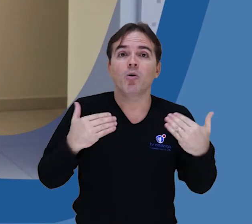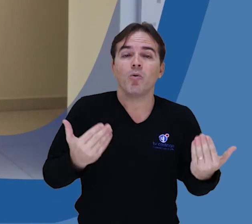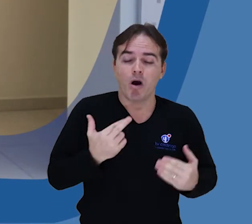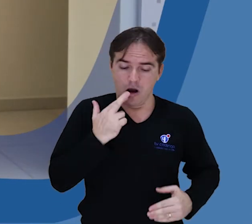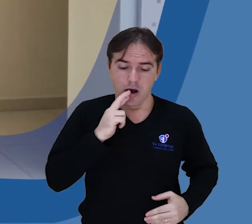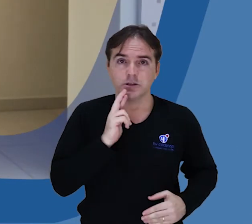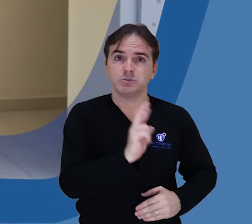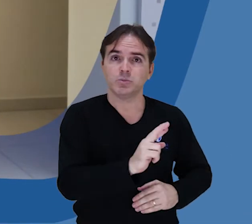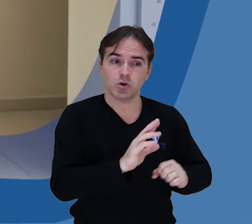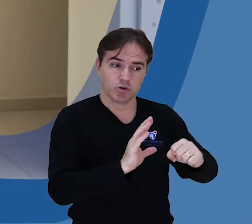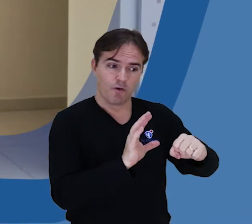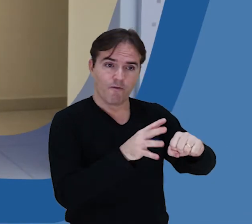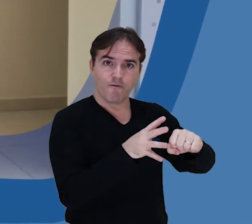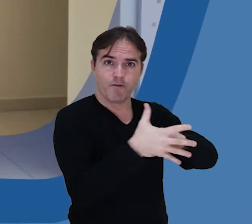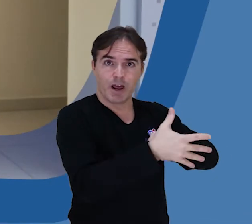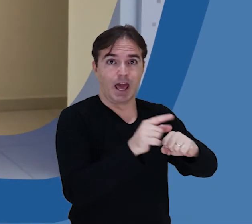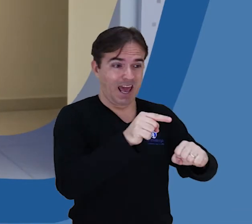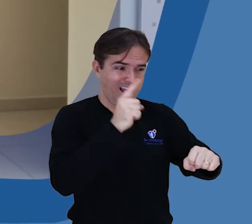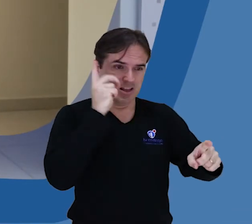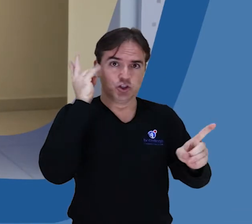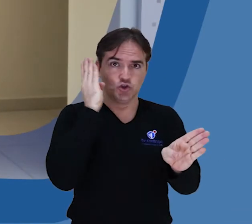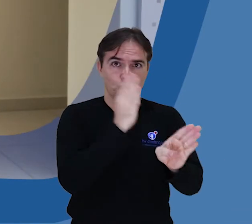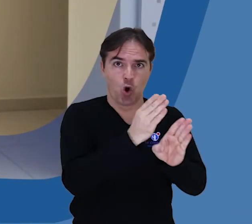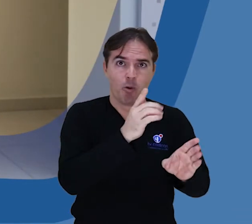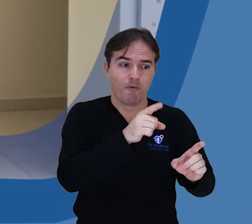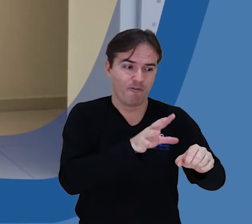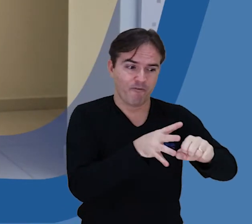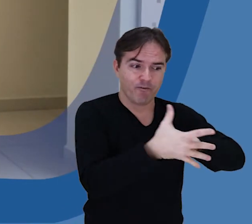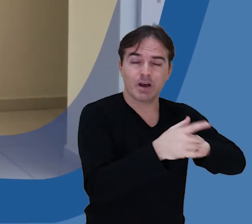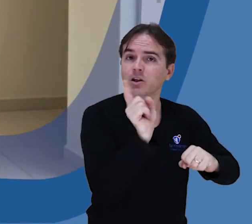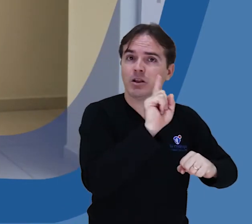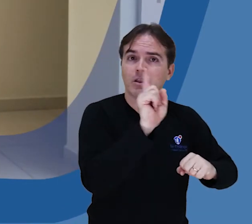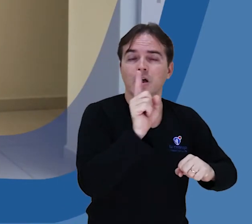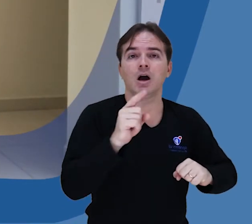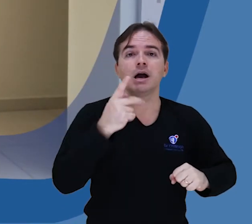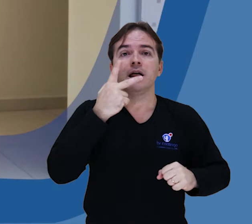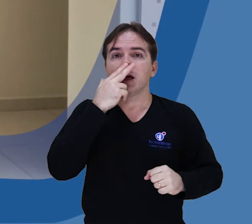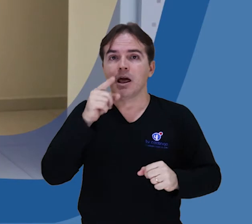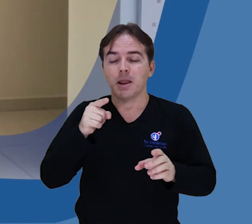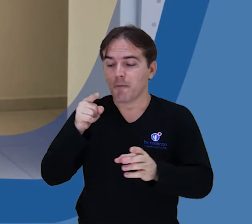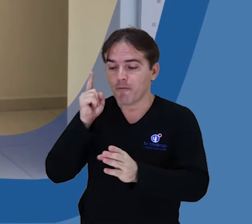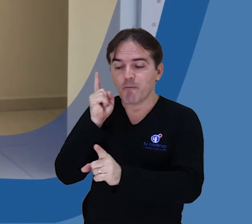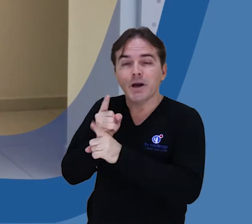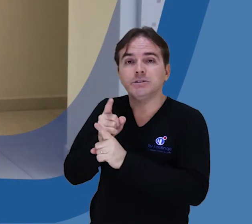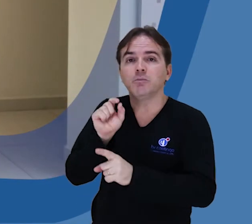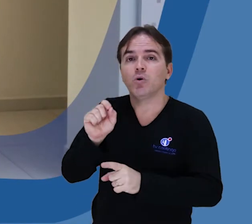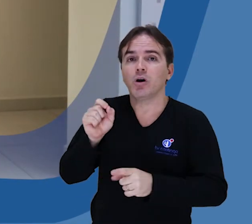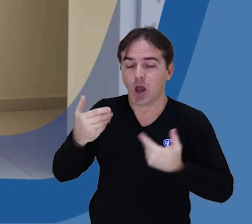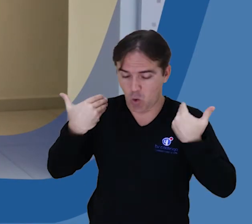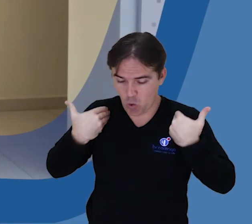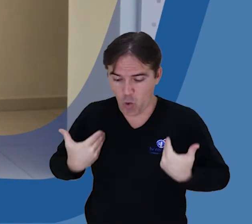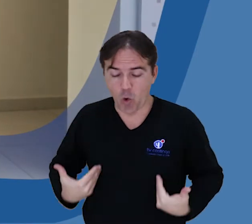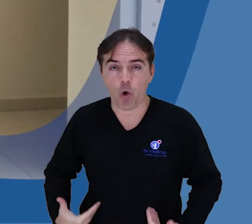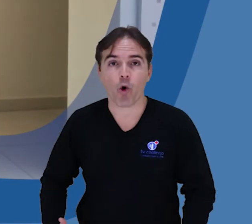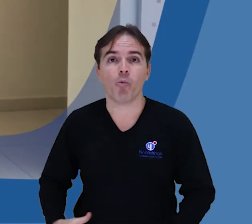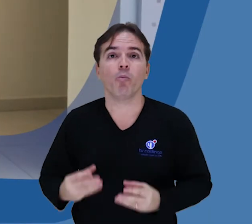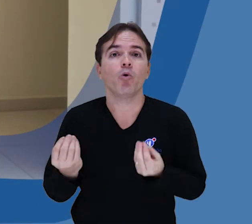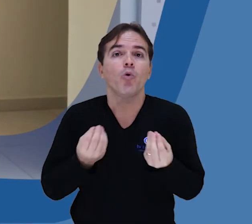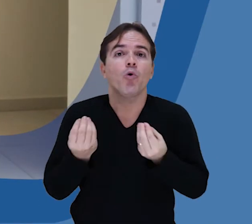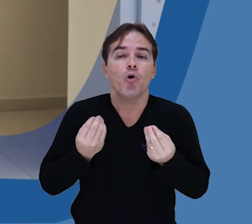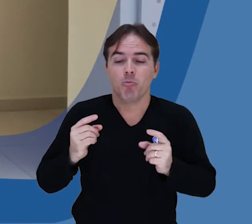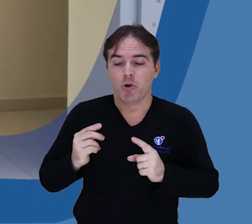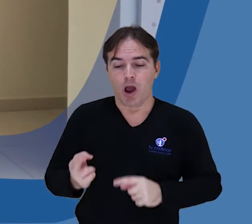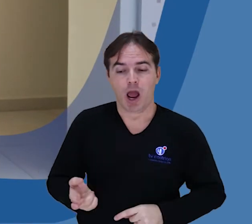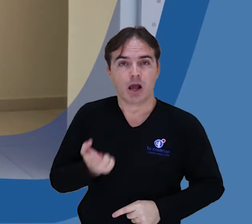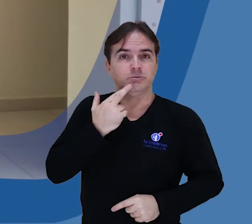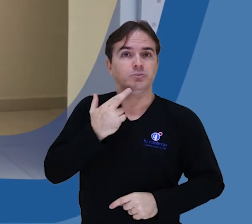não vai detectar o vírus, ele vai detectar a resposta imunológica. E essa resposta demora para acontecer. Ok? Essa